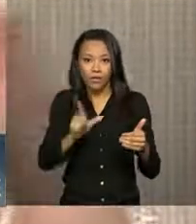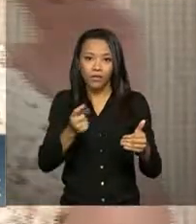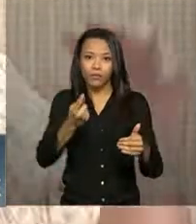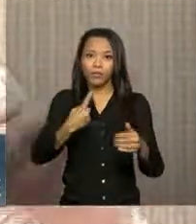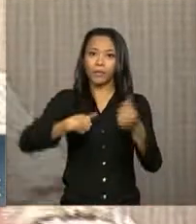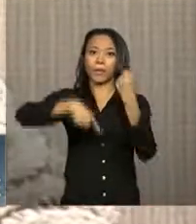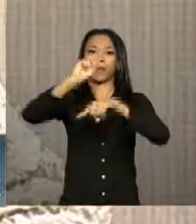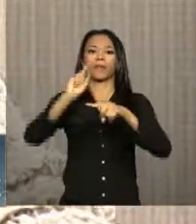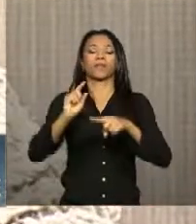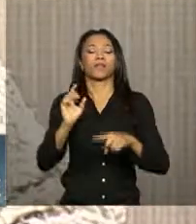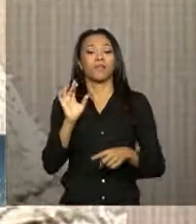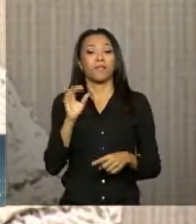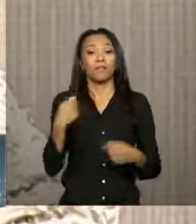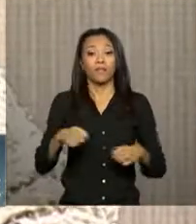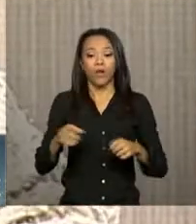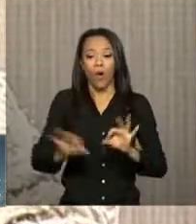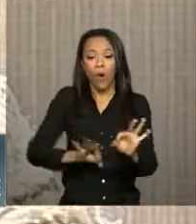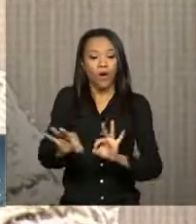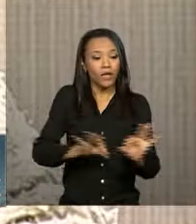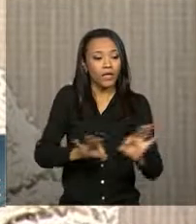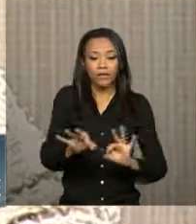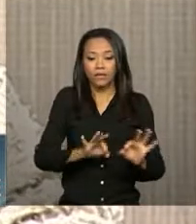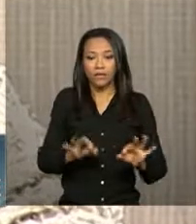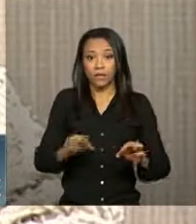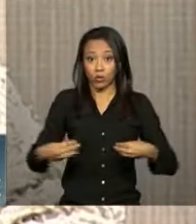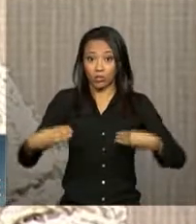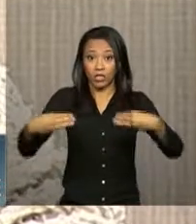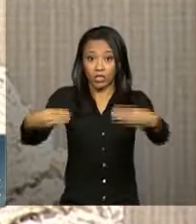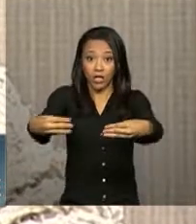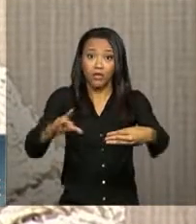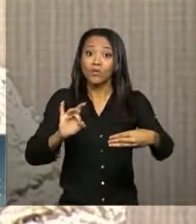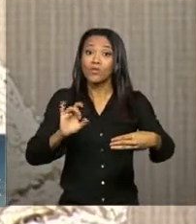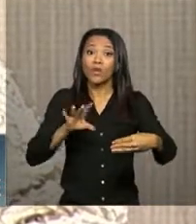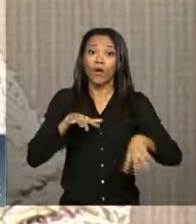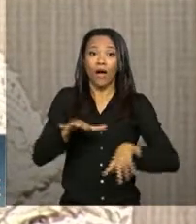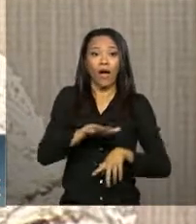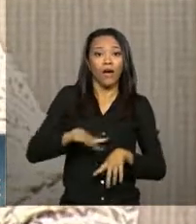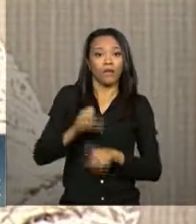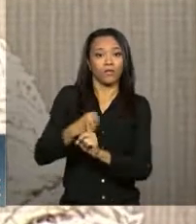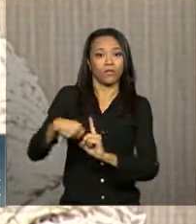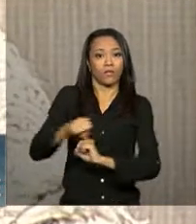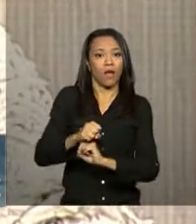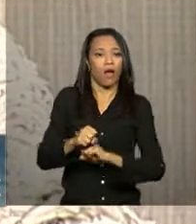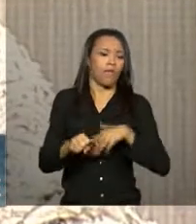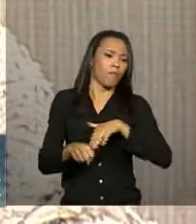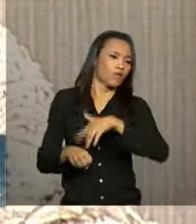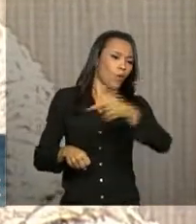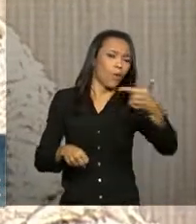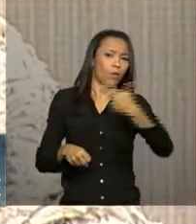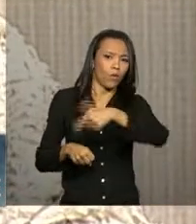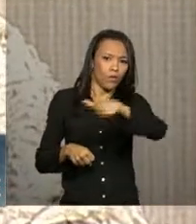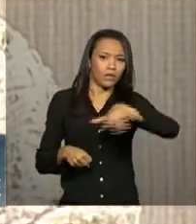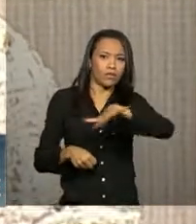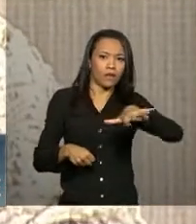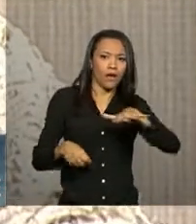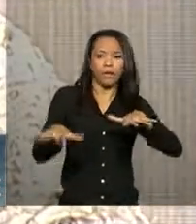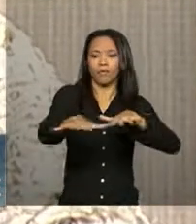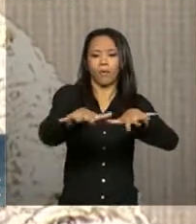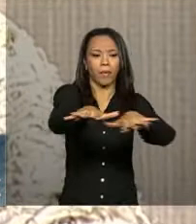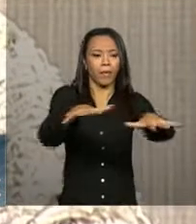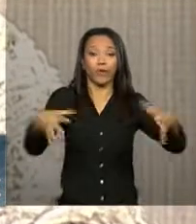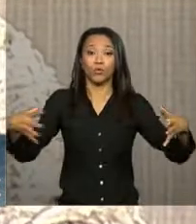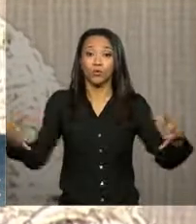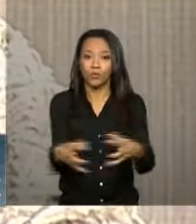organizando o conjunto dos ministérios não só os da área social mas o conjunto dos ministérios nem o conjunto